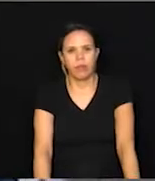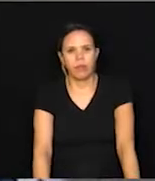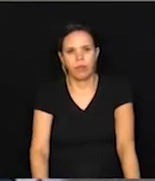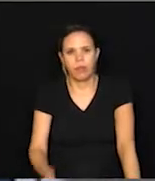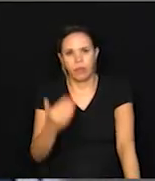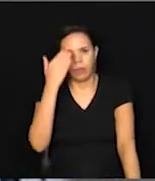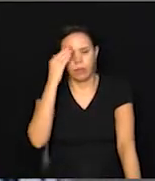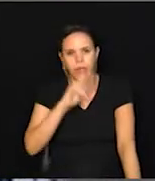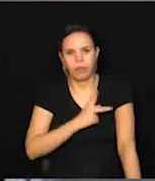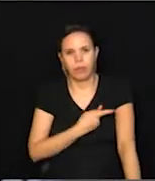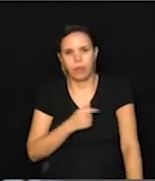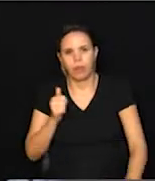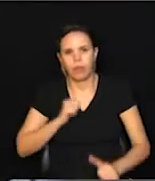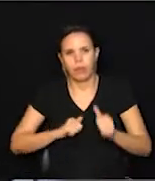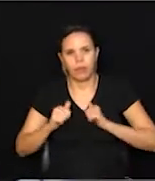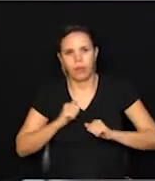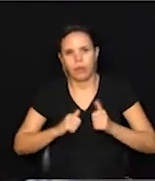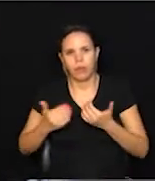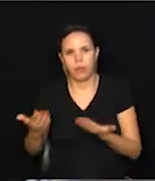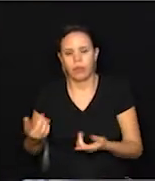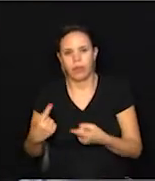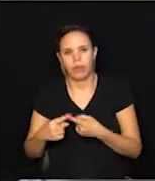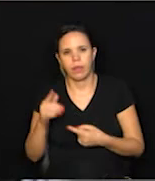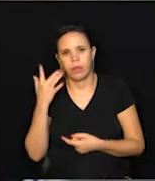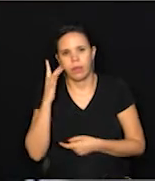Obrigada, Paulo. Eu estava ansiosa aqui, porque